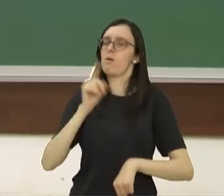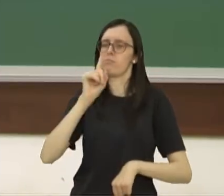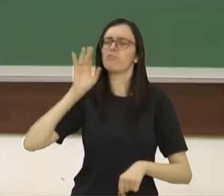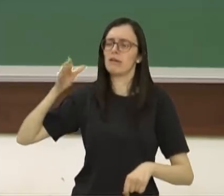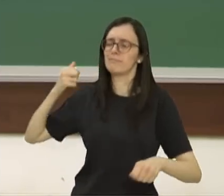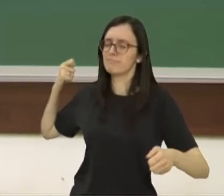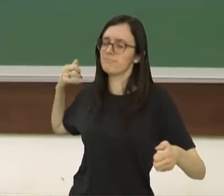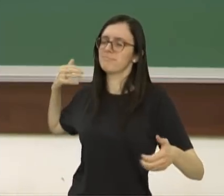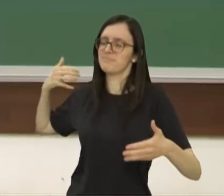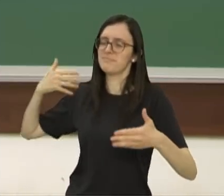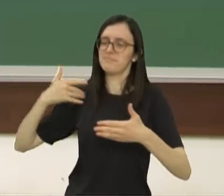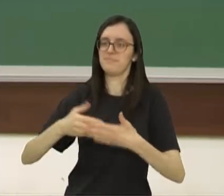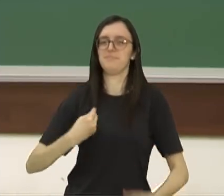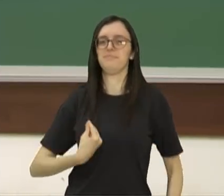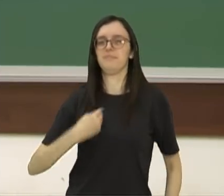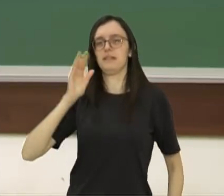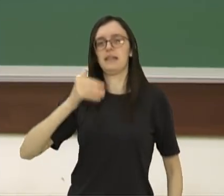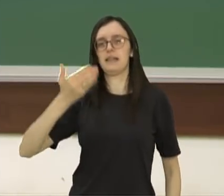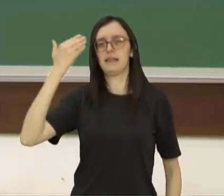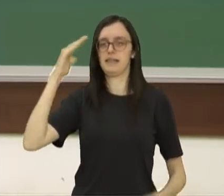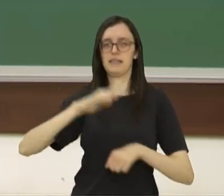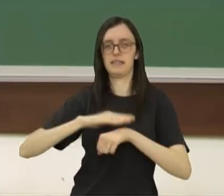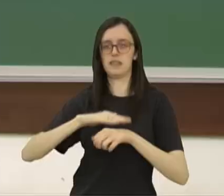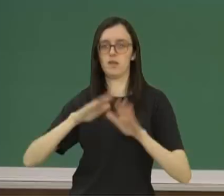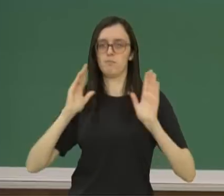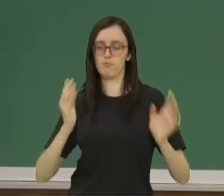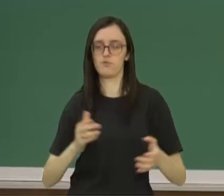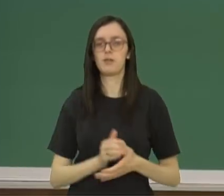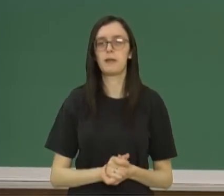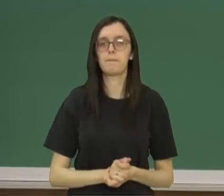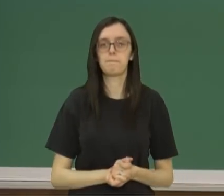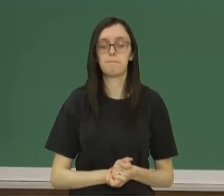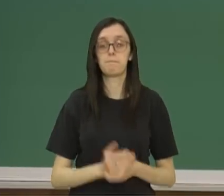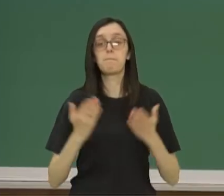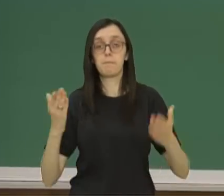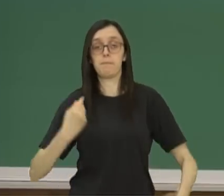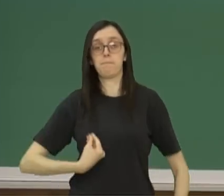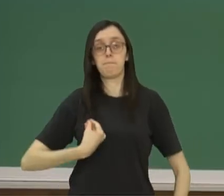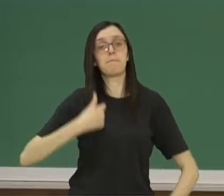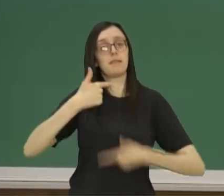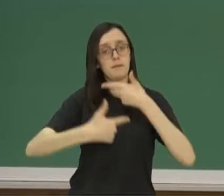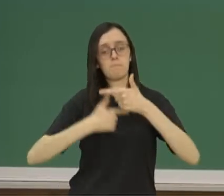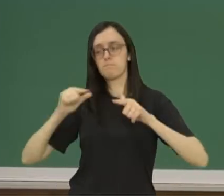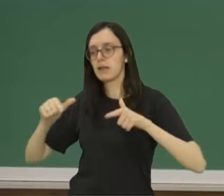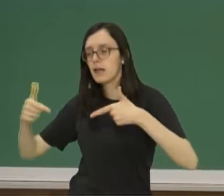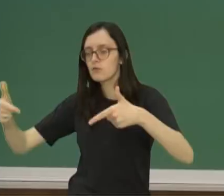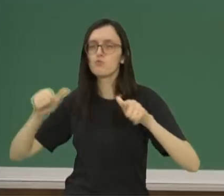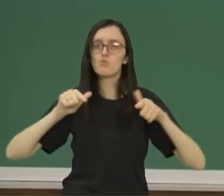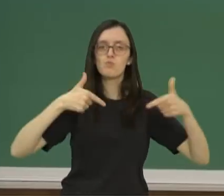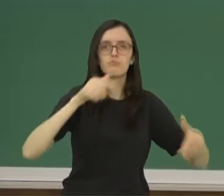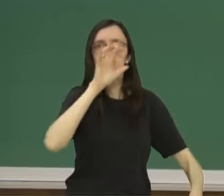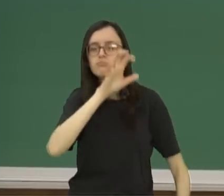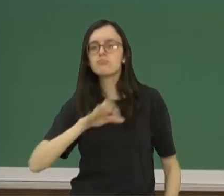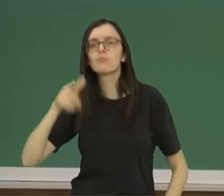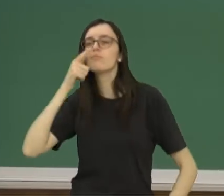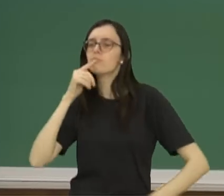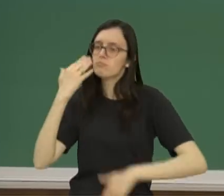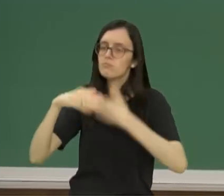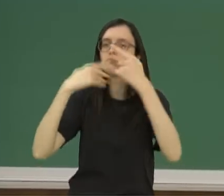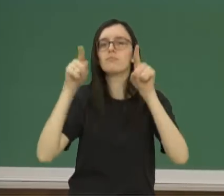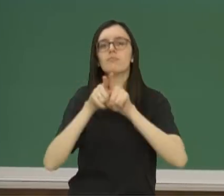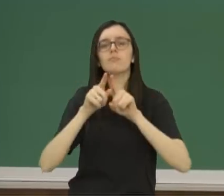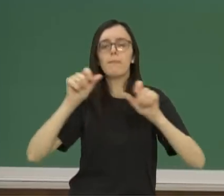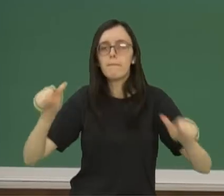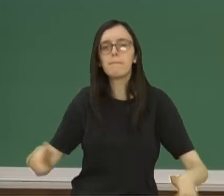São agências que já existem há bastante tempo. Então, elas estão atuando nessas regiões para o desenvolvimento e